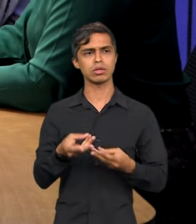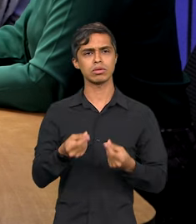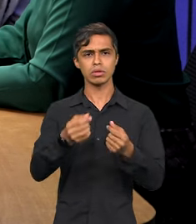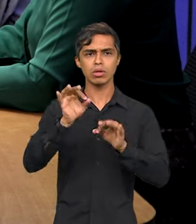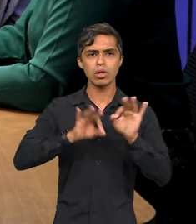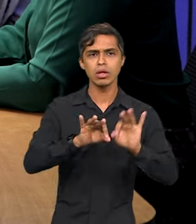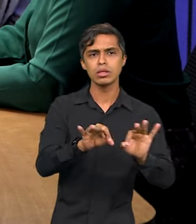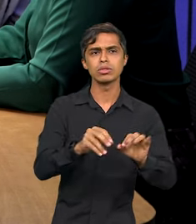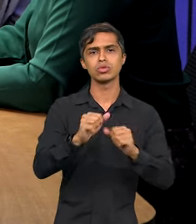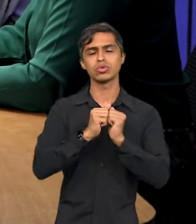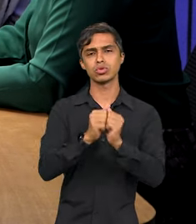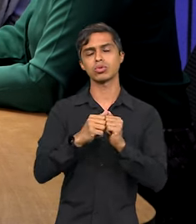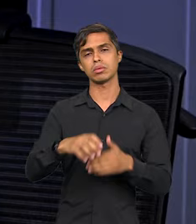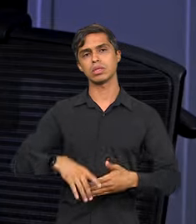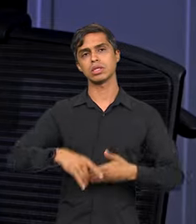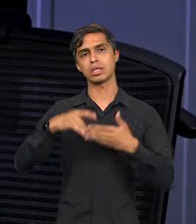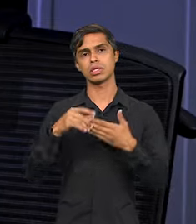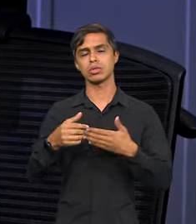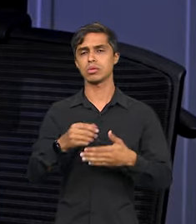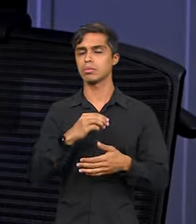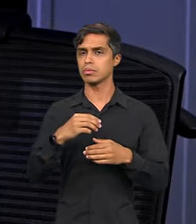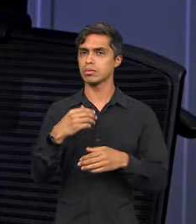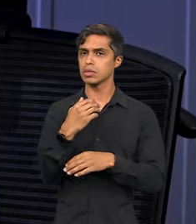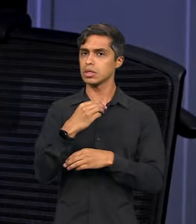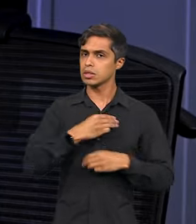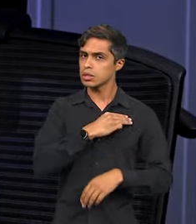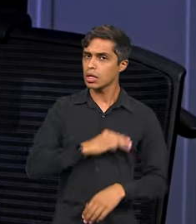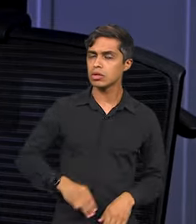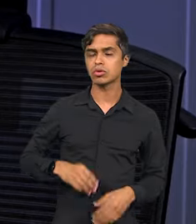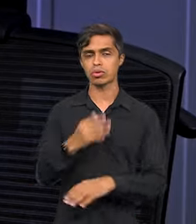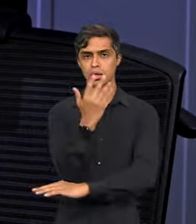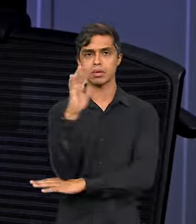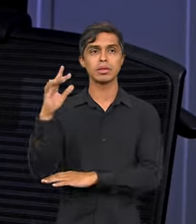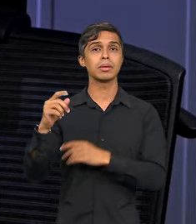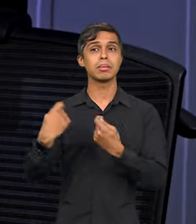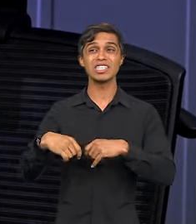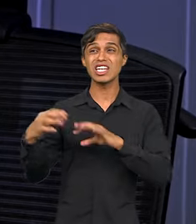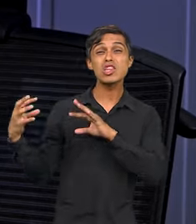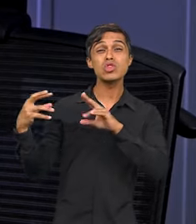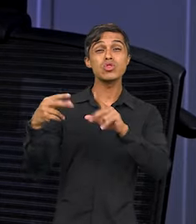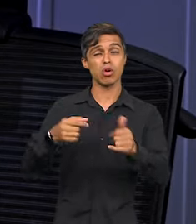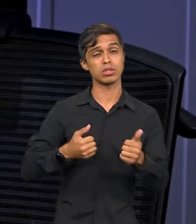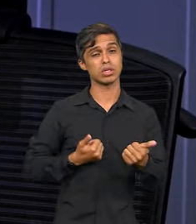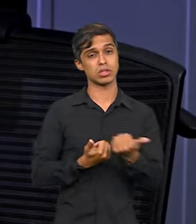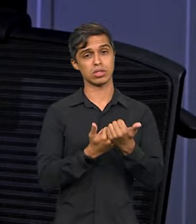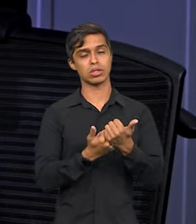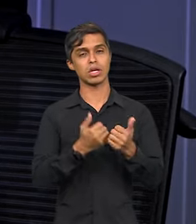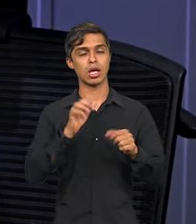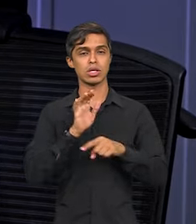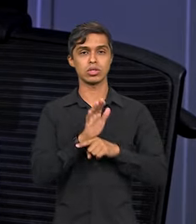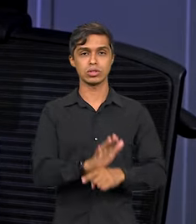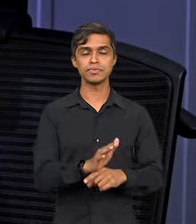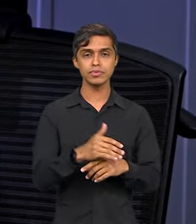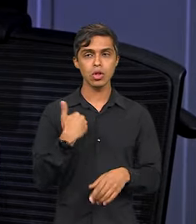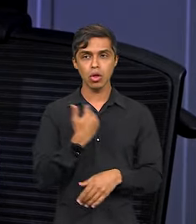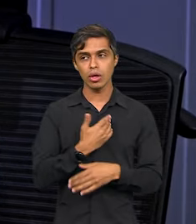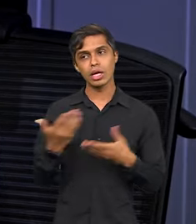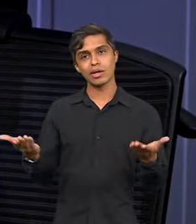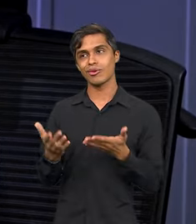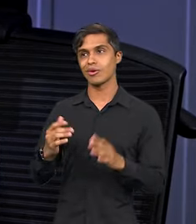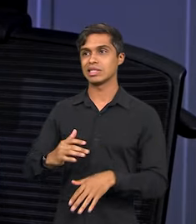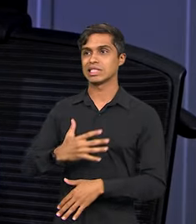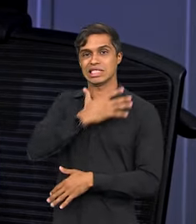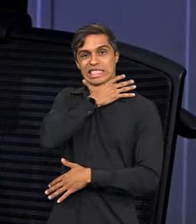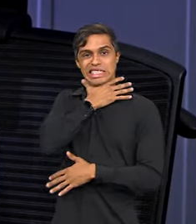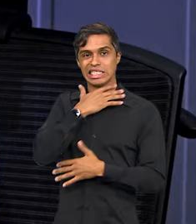liderança do Ministério do meio ambiente mas isso precisa acontecer em todo mundo pra gente poder fazer Face às consequências a gente acabou de sair de uma